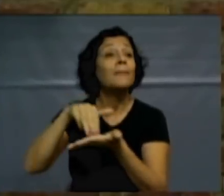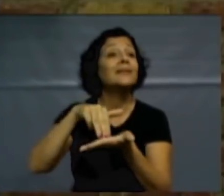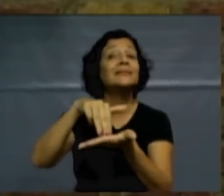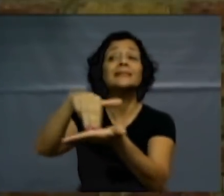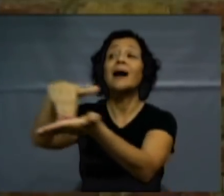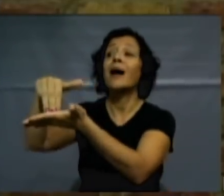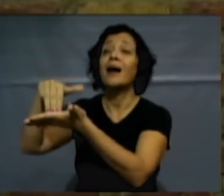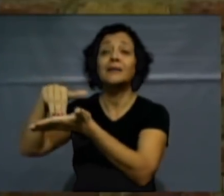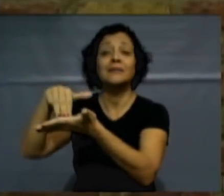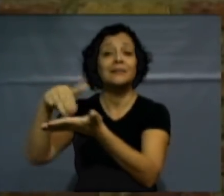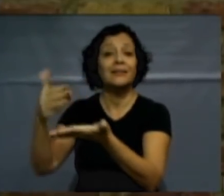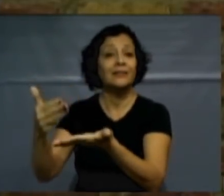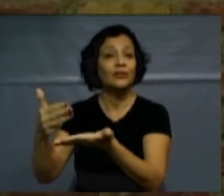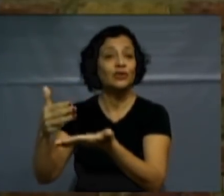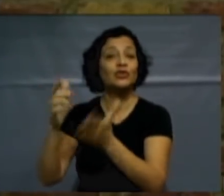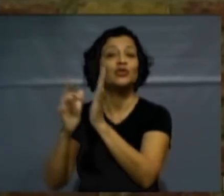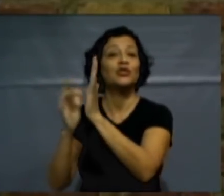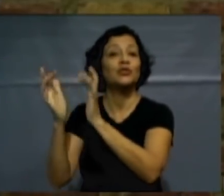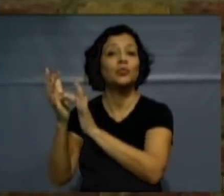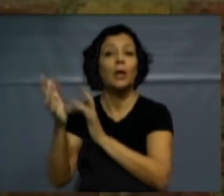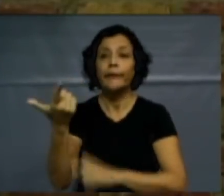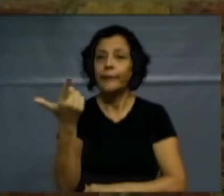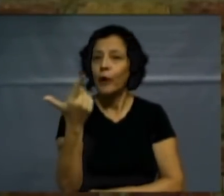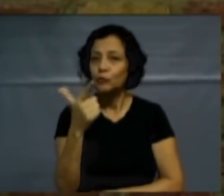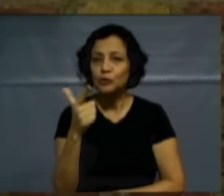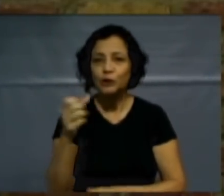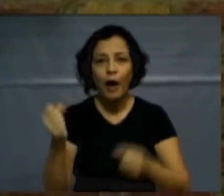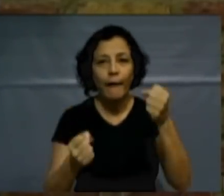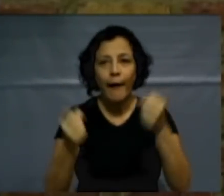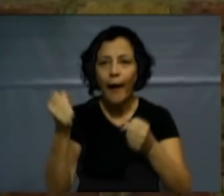Não tinha carro, não tinha ônibus, não tinha Uber,